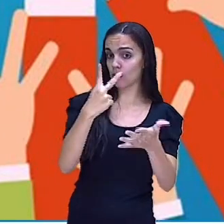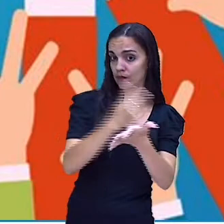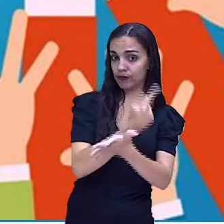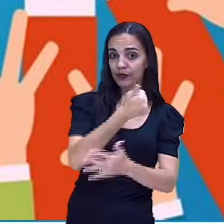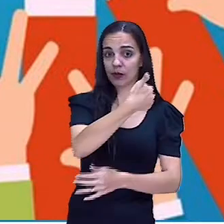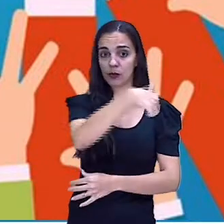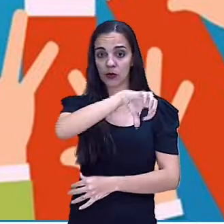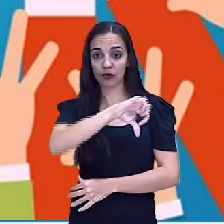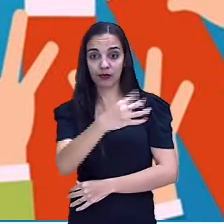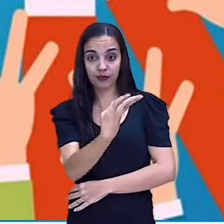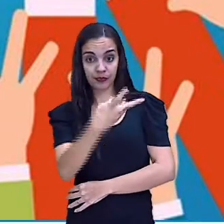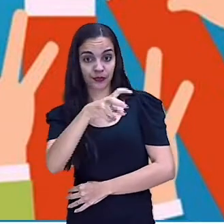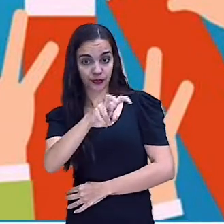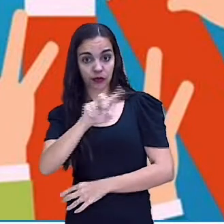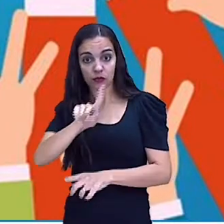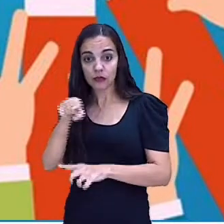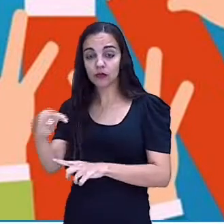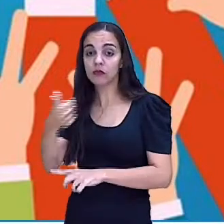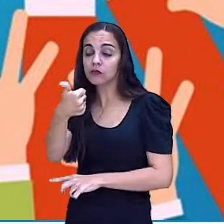e a outra em